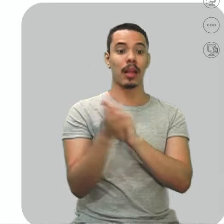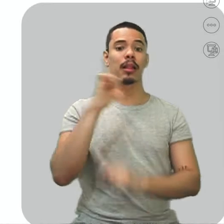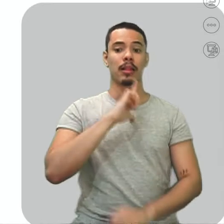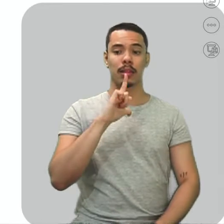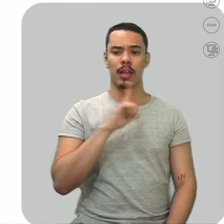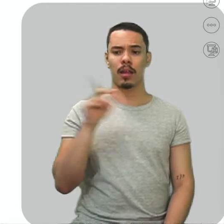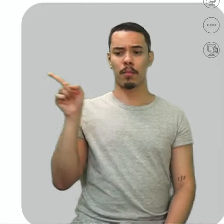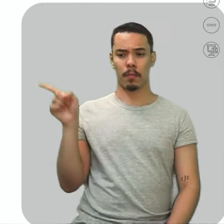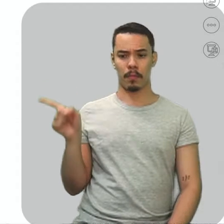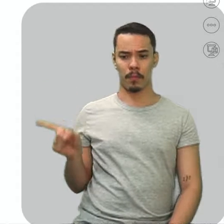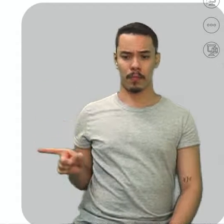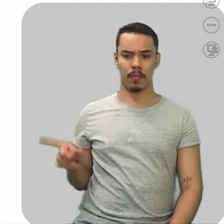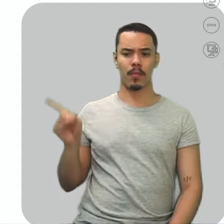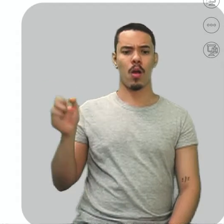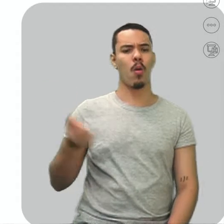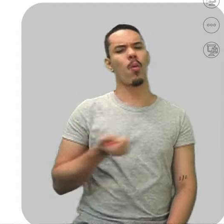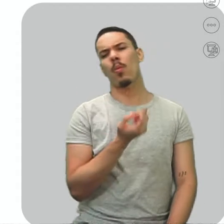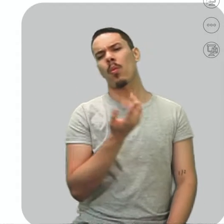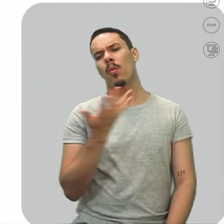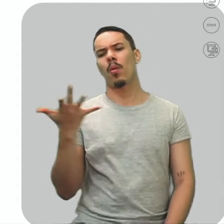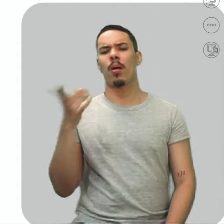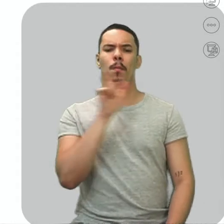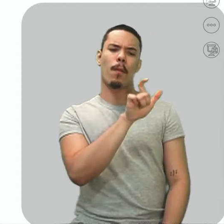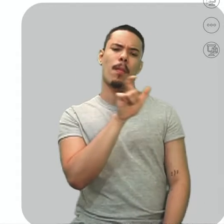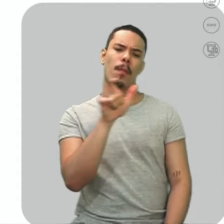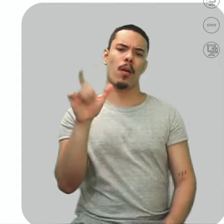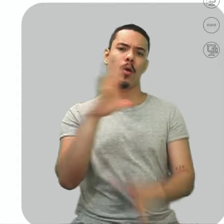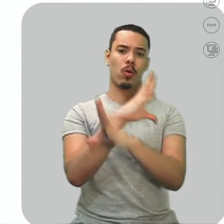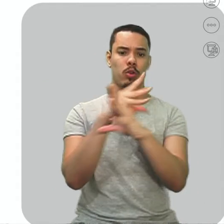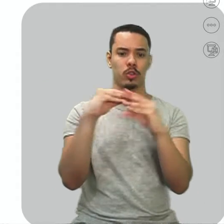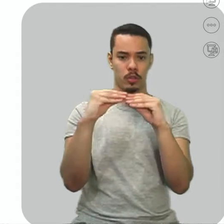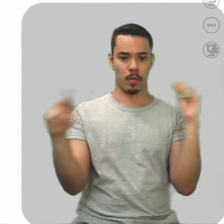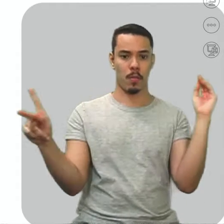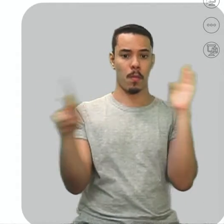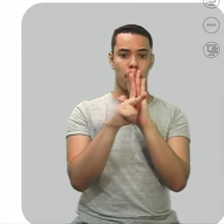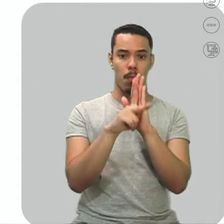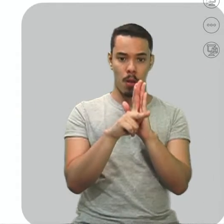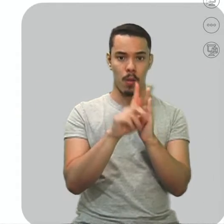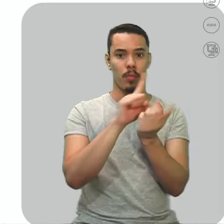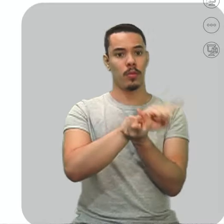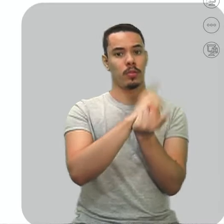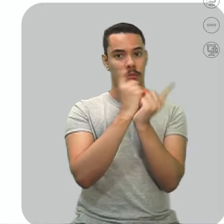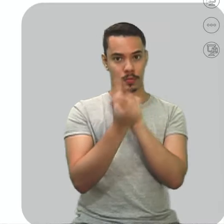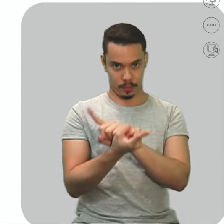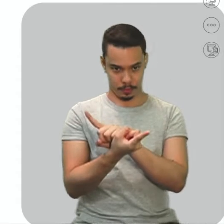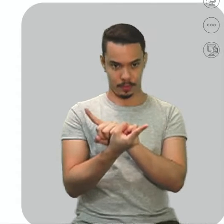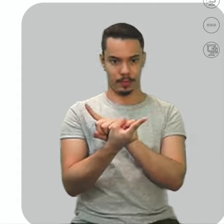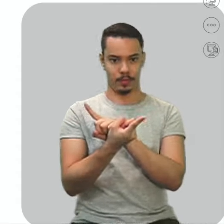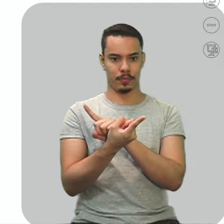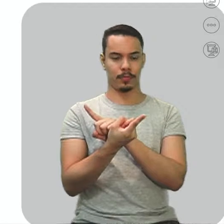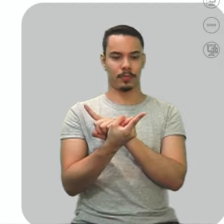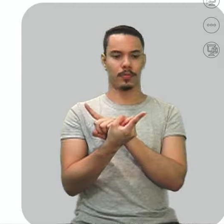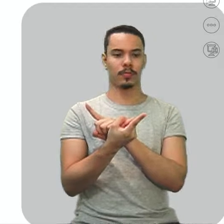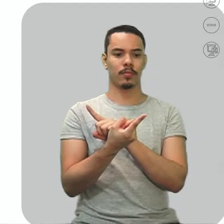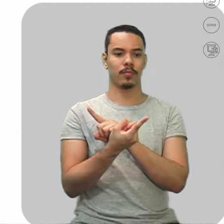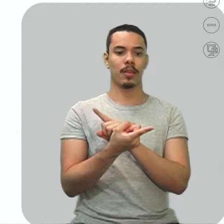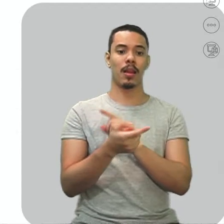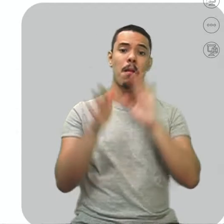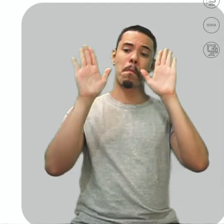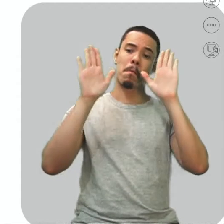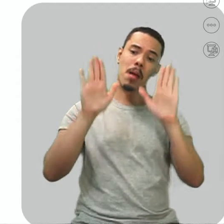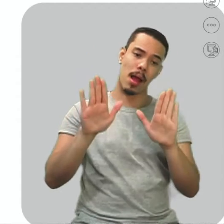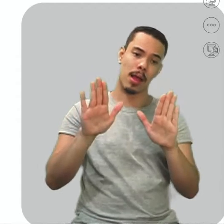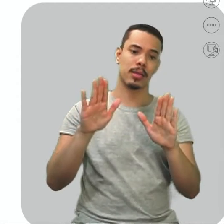aqui as conjunções coordenadas adversativas né